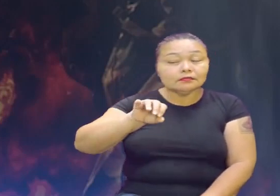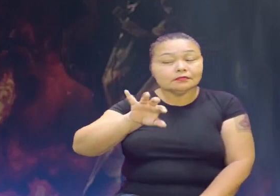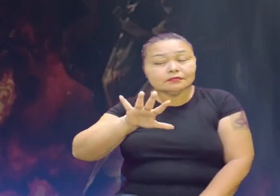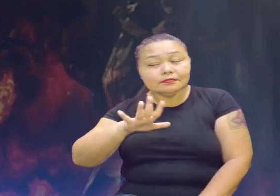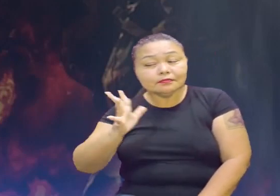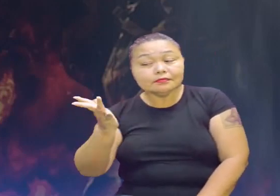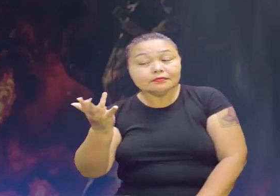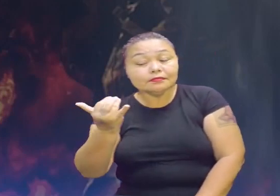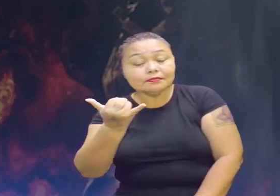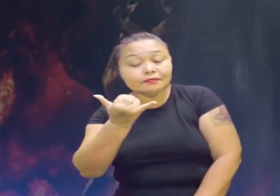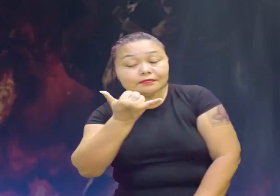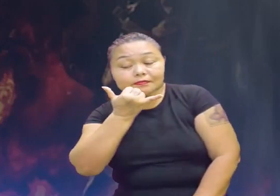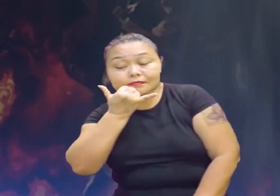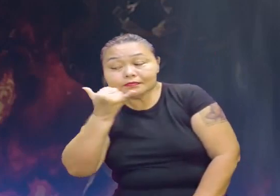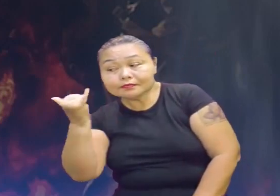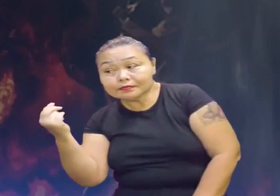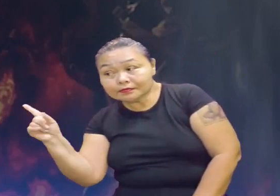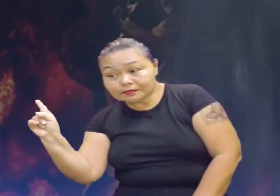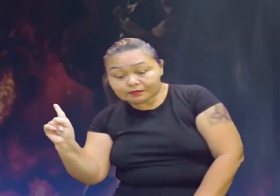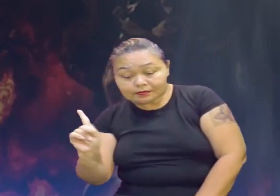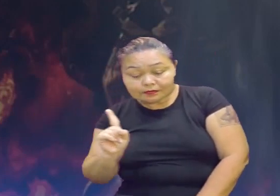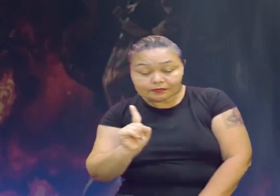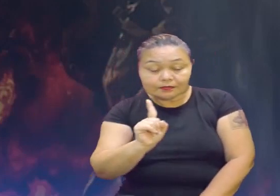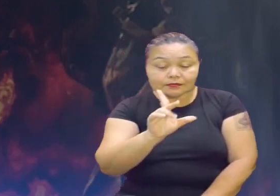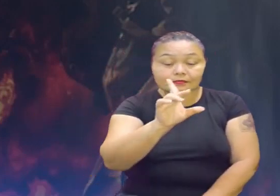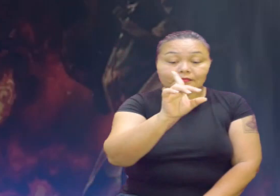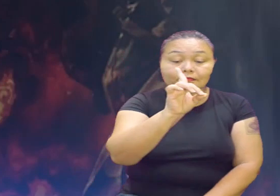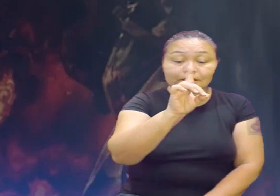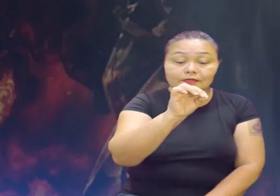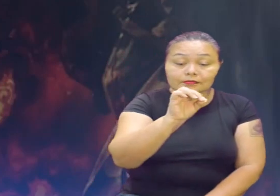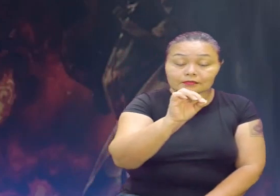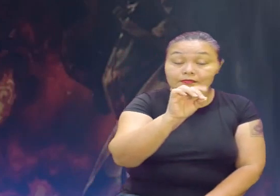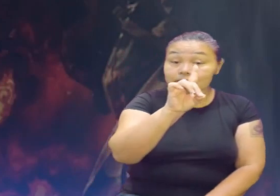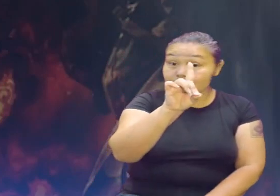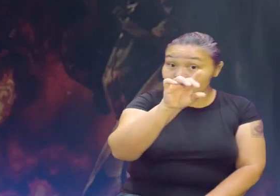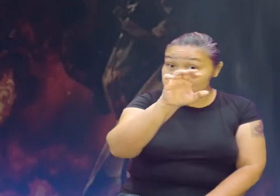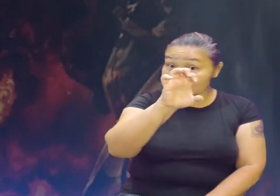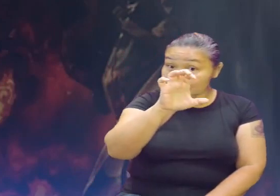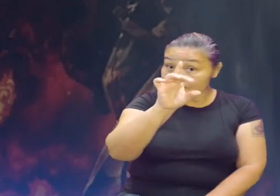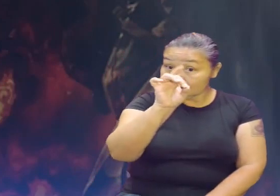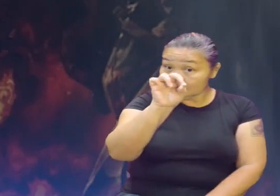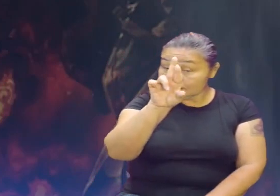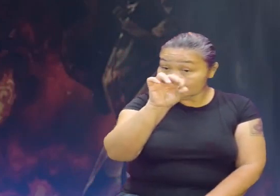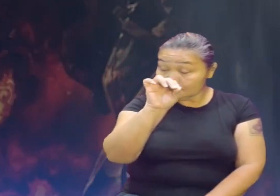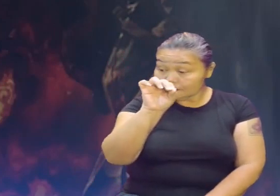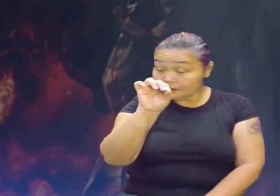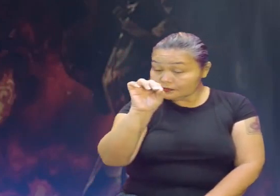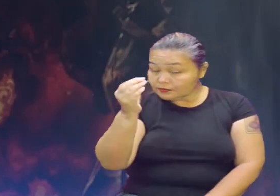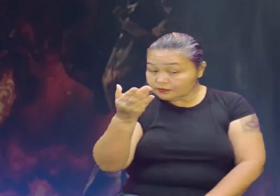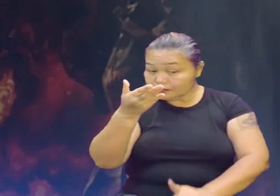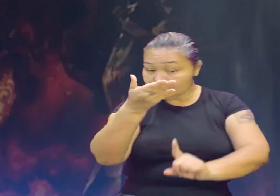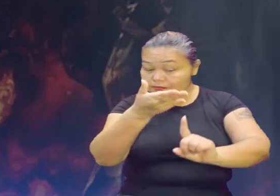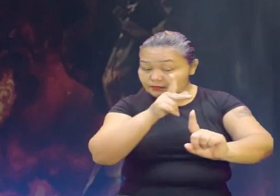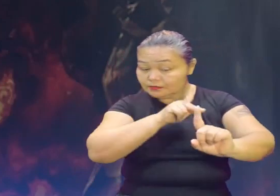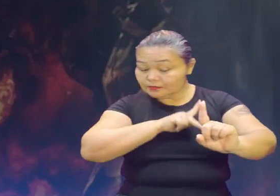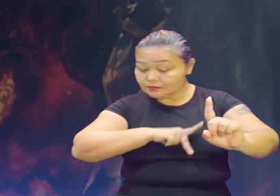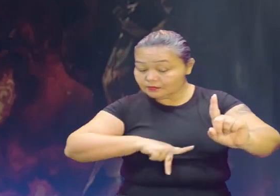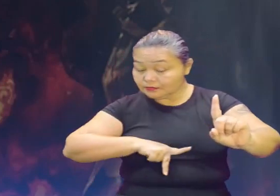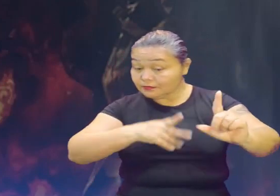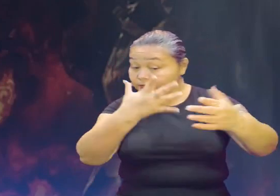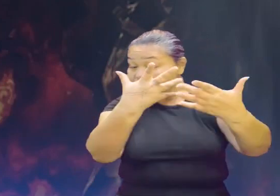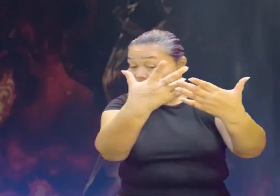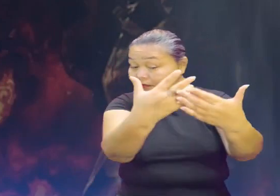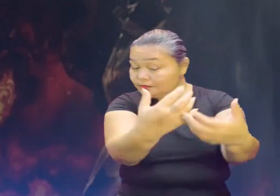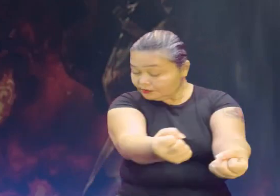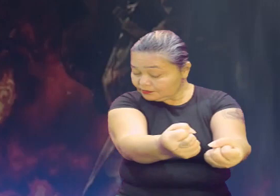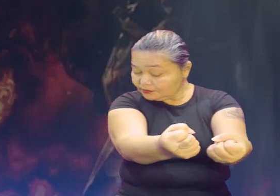desculpa, nomeiam o Deodoro da Fonseca para ser o presidente. E ele aceita. Por ele